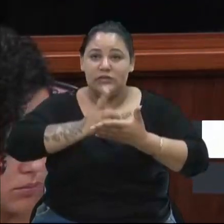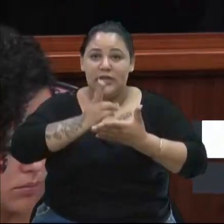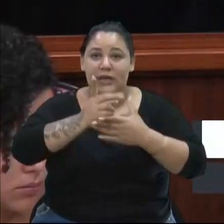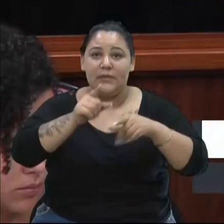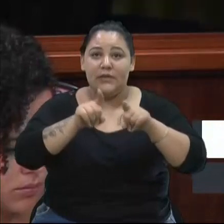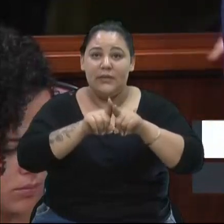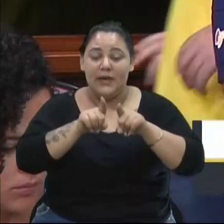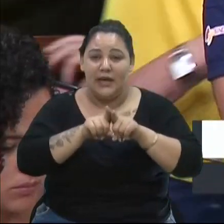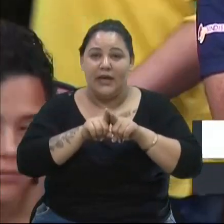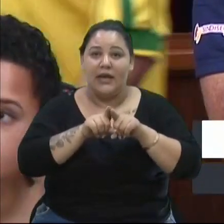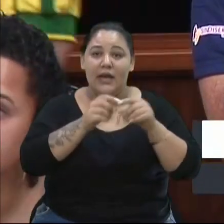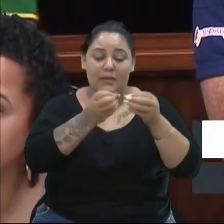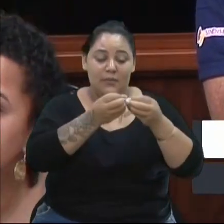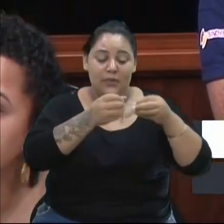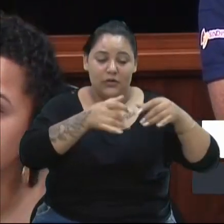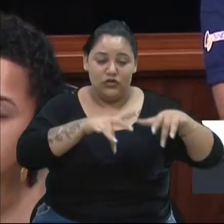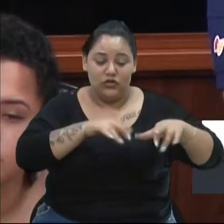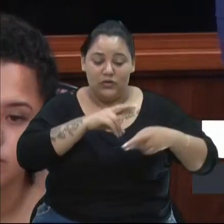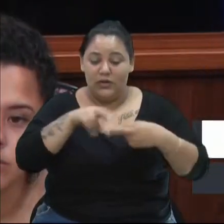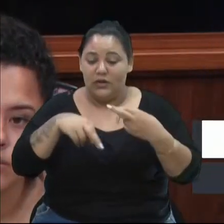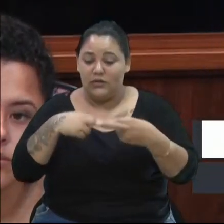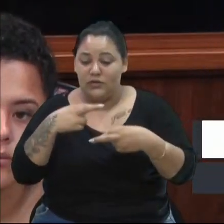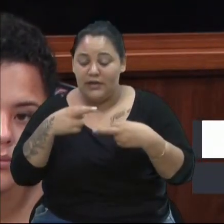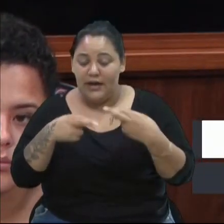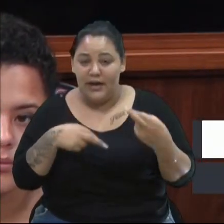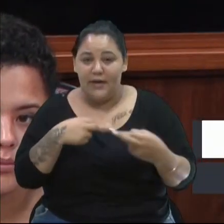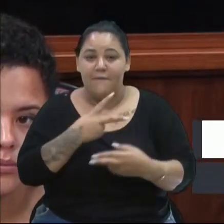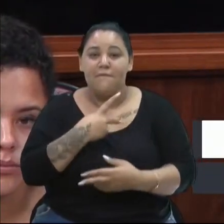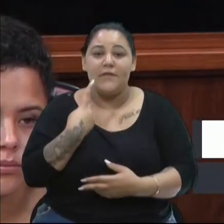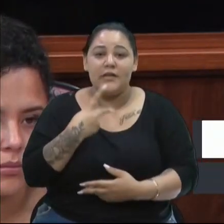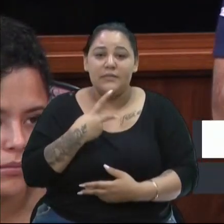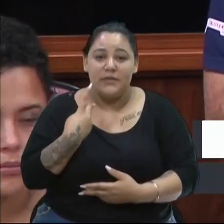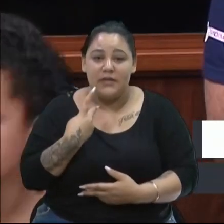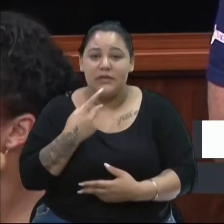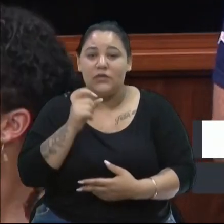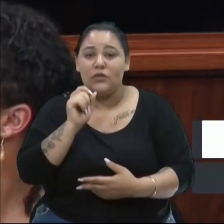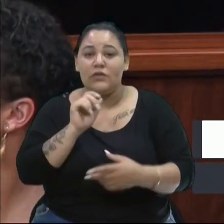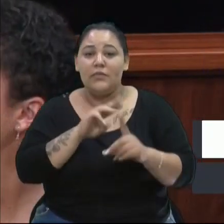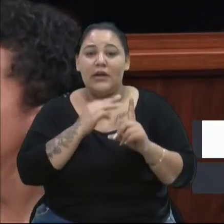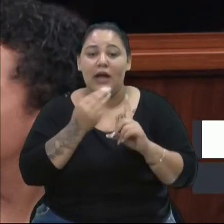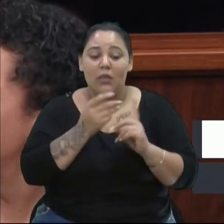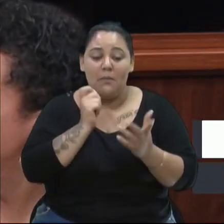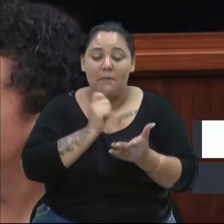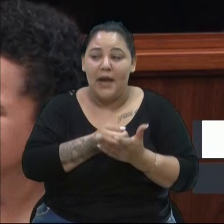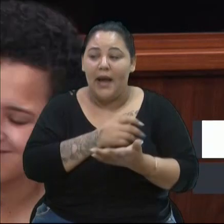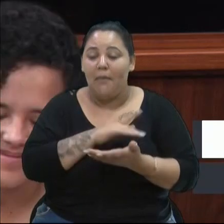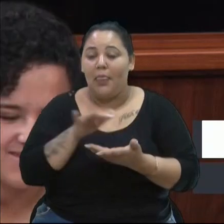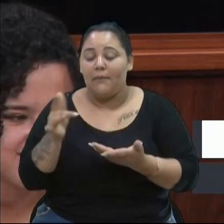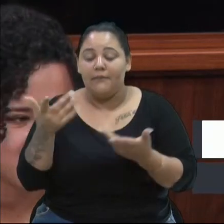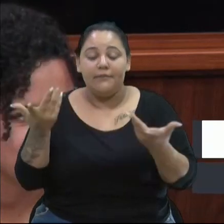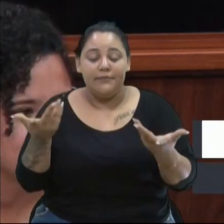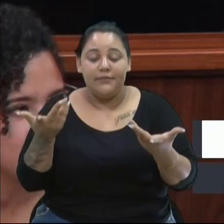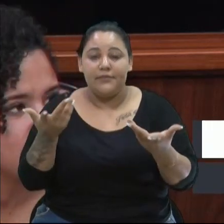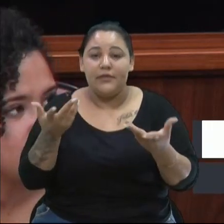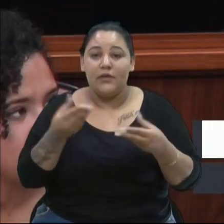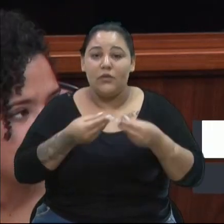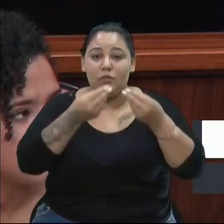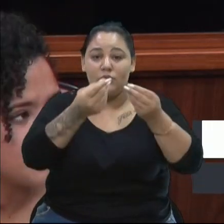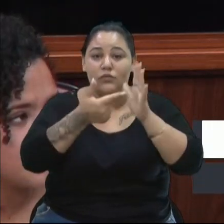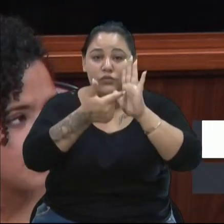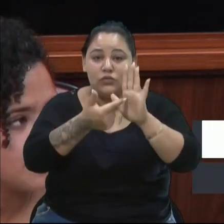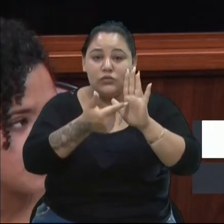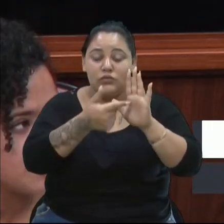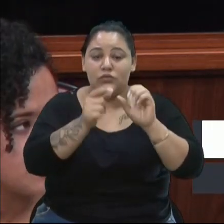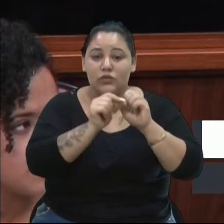da defasagem em relação ao vencimento, ao que o mercado paga, etc, etc. Trago para vocês aqui, ó, no